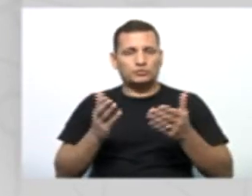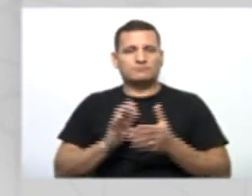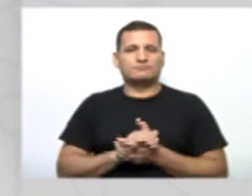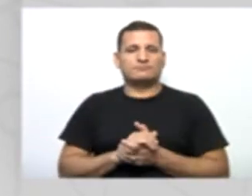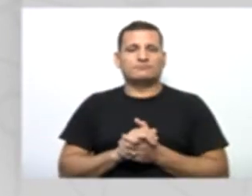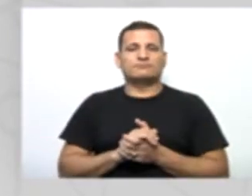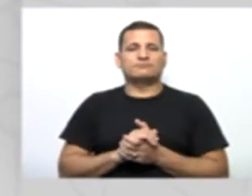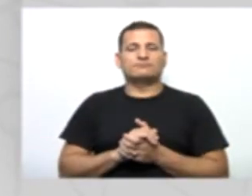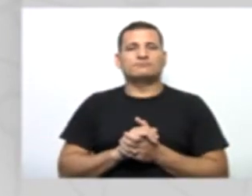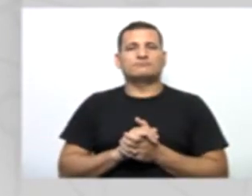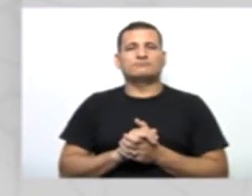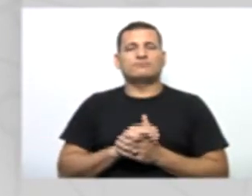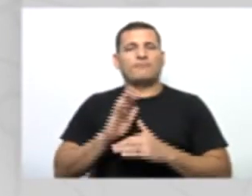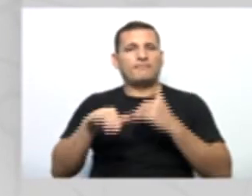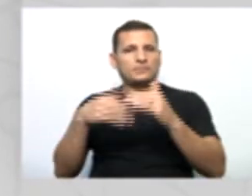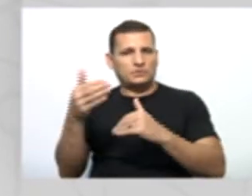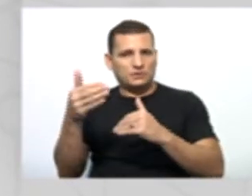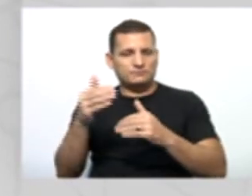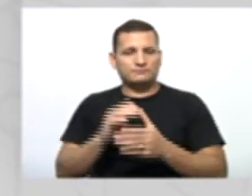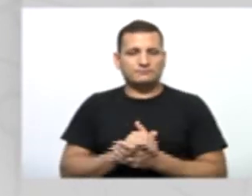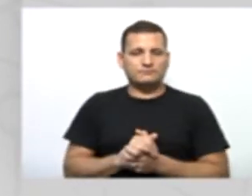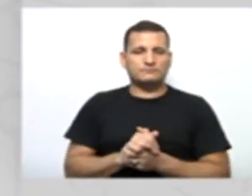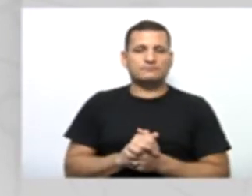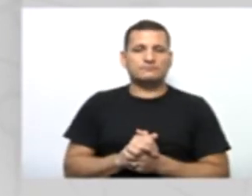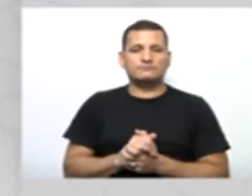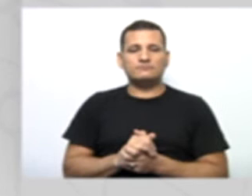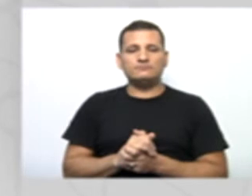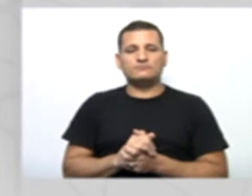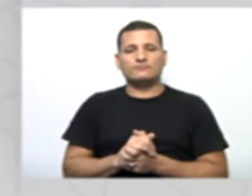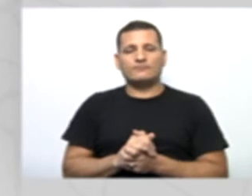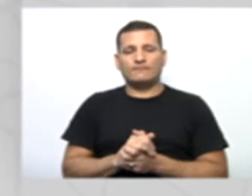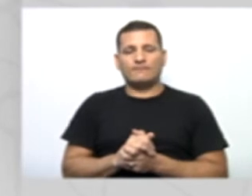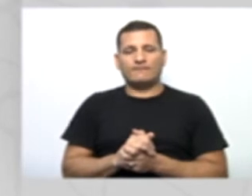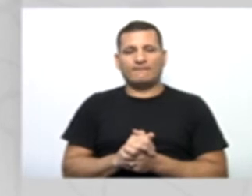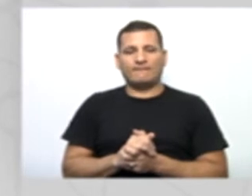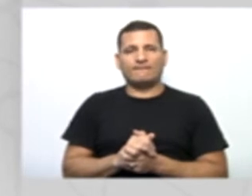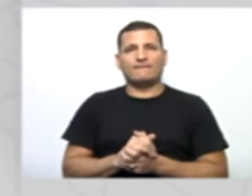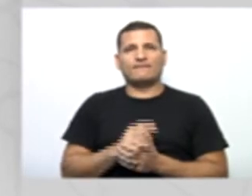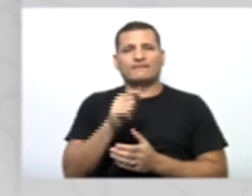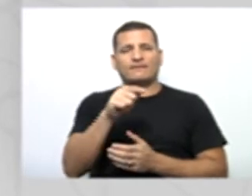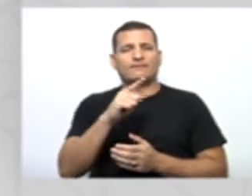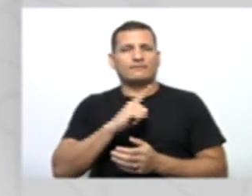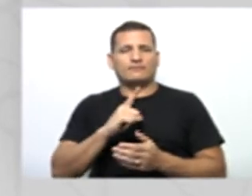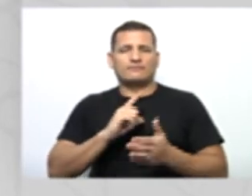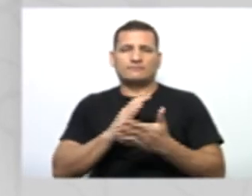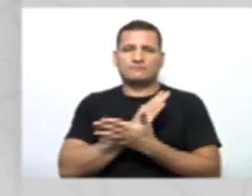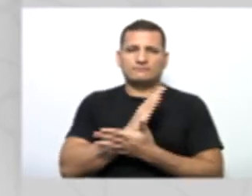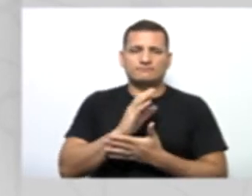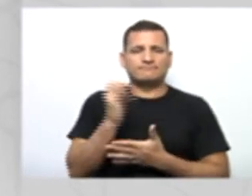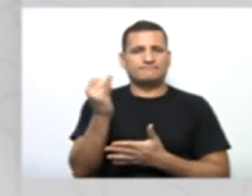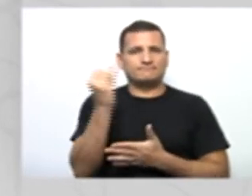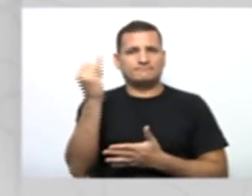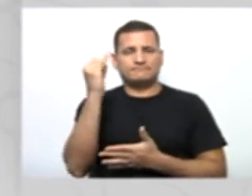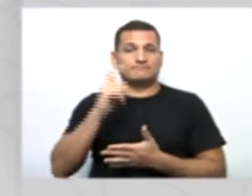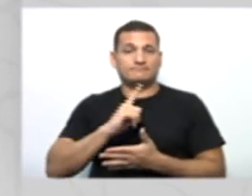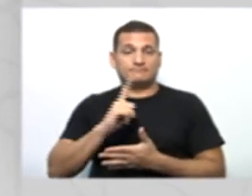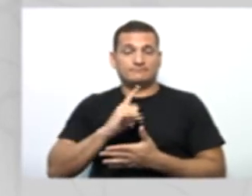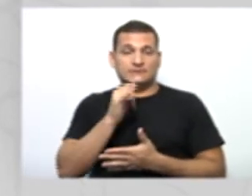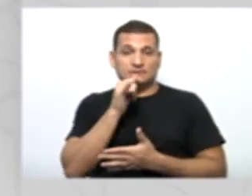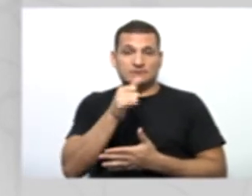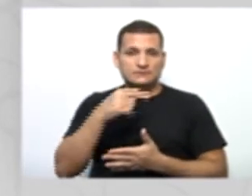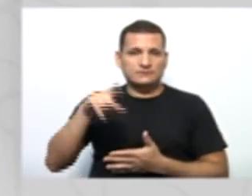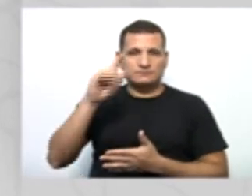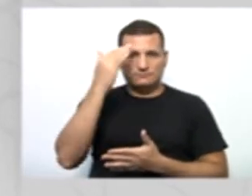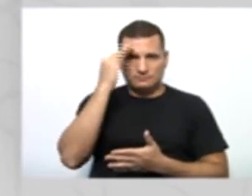Cássio? Claro, a conduta cidadã no Estado moderno, ela tem alguns elementos importantíssimos para que nós possamos compreendê-la.